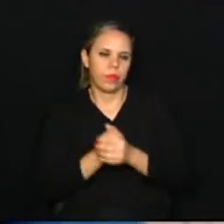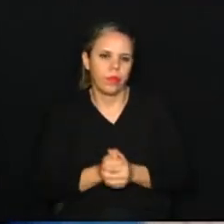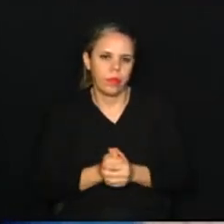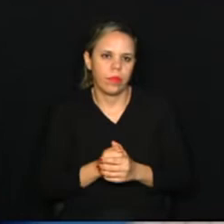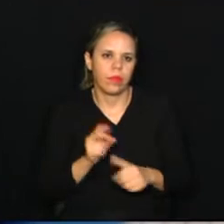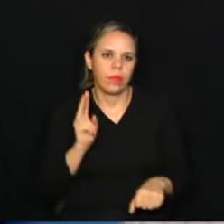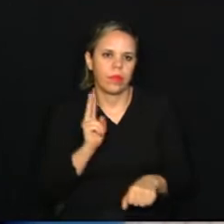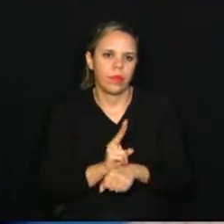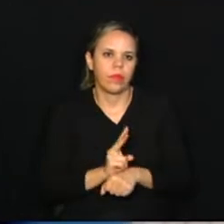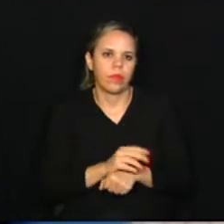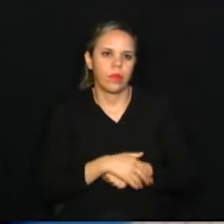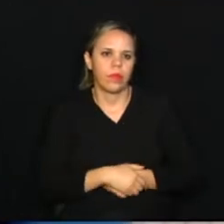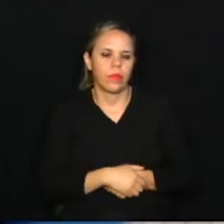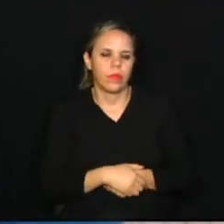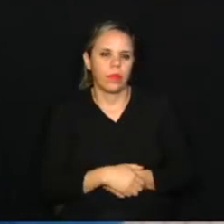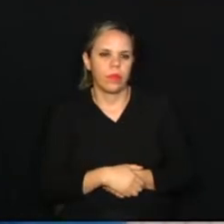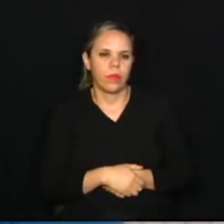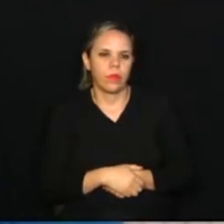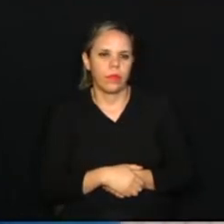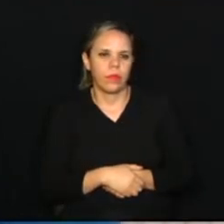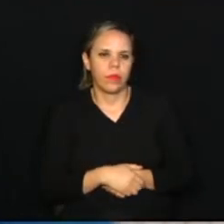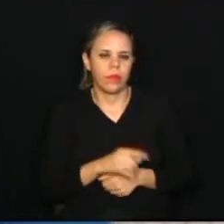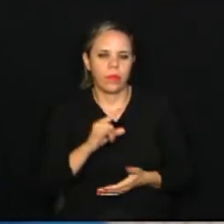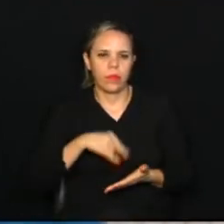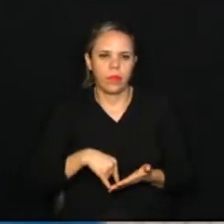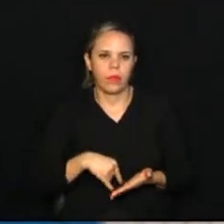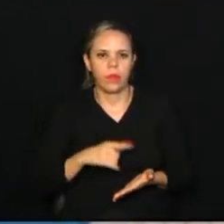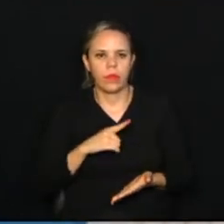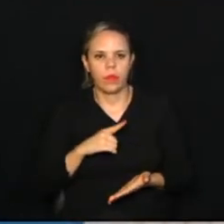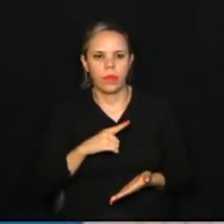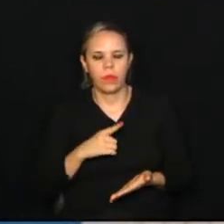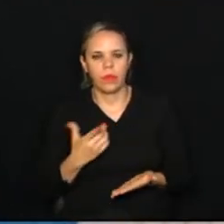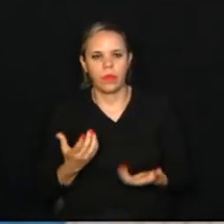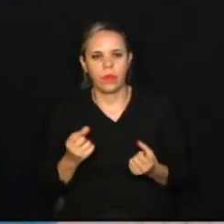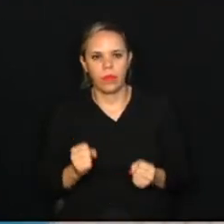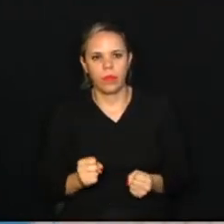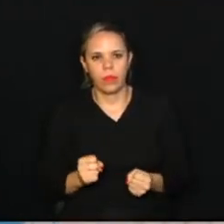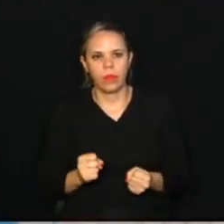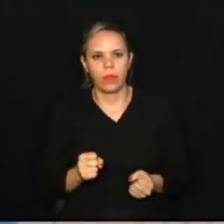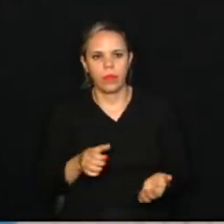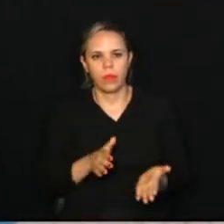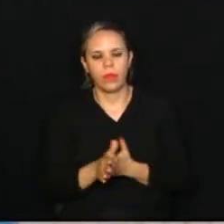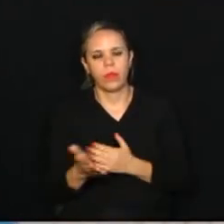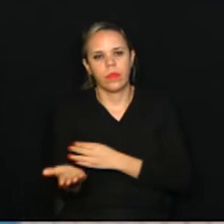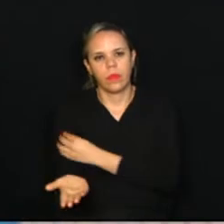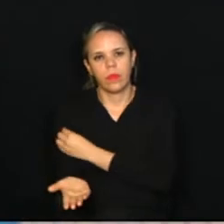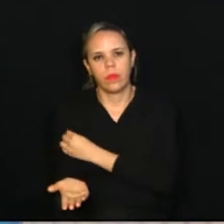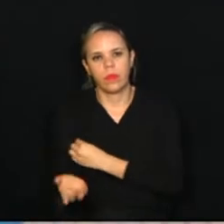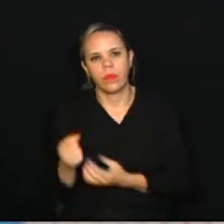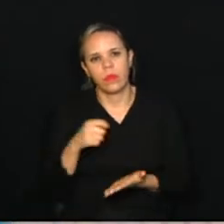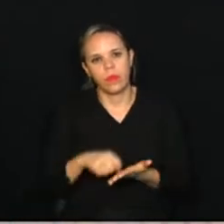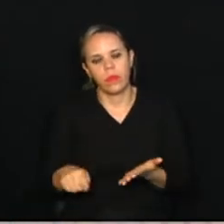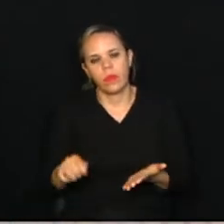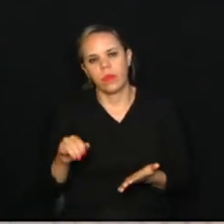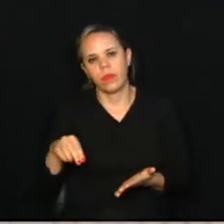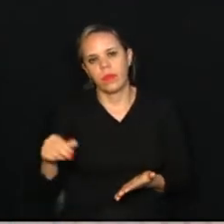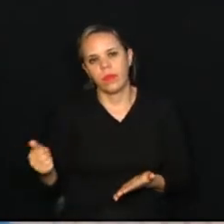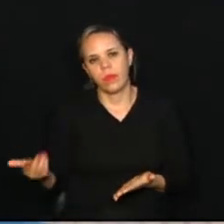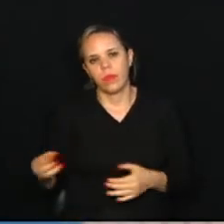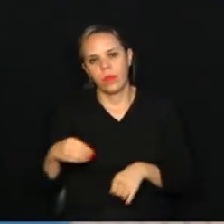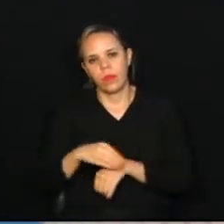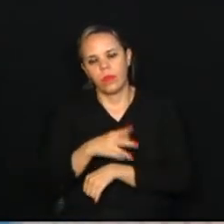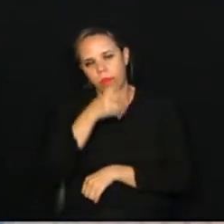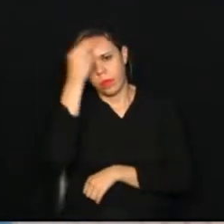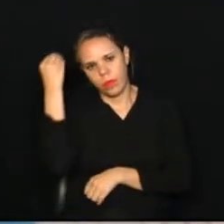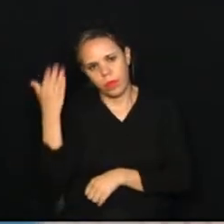proteção dos documentos que circulam. Então, pode ser emitido um ofício aqui, a gente assina na IMA e passa para a